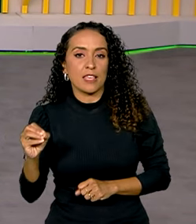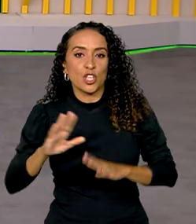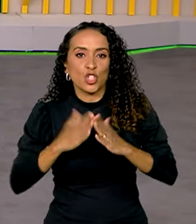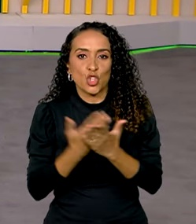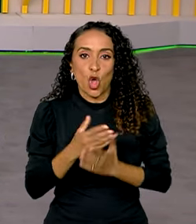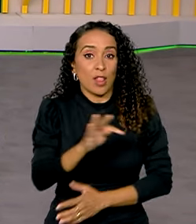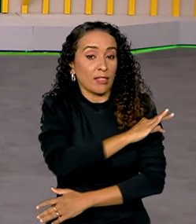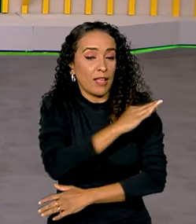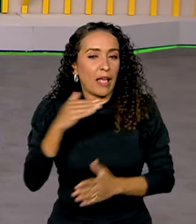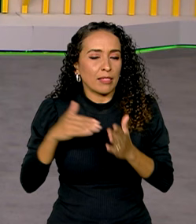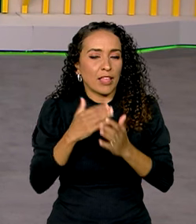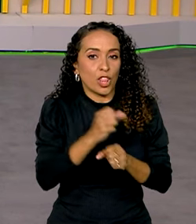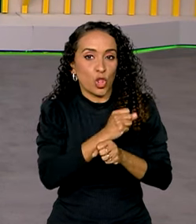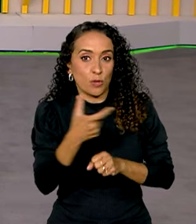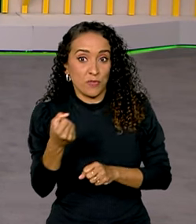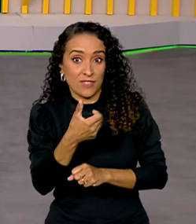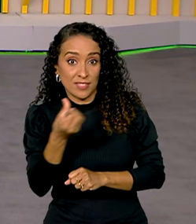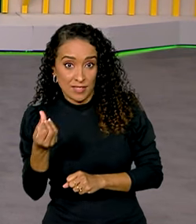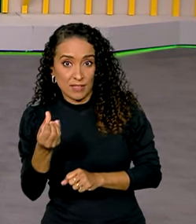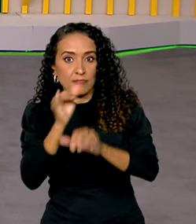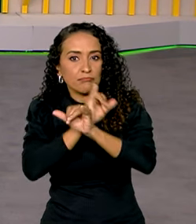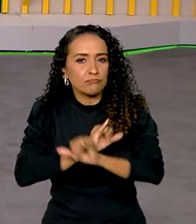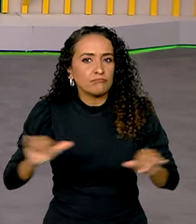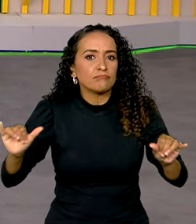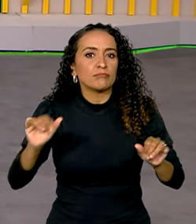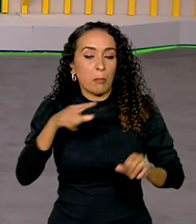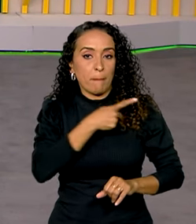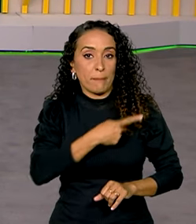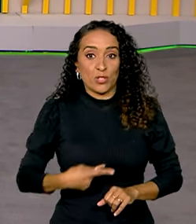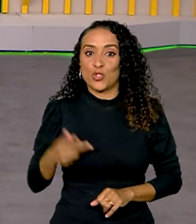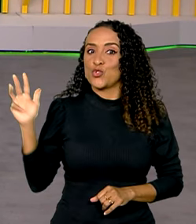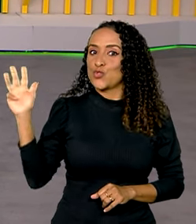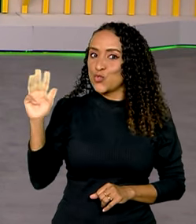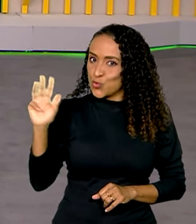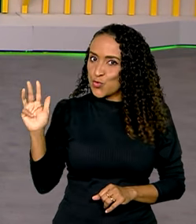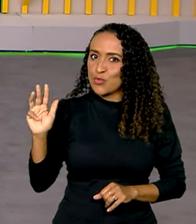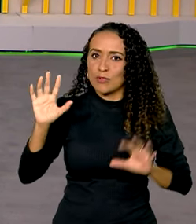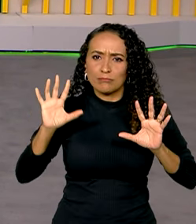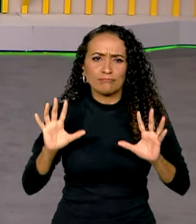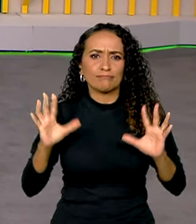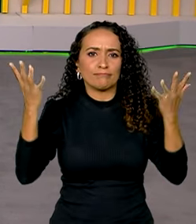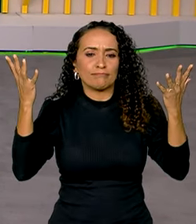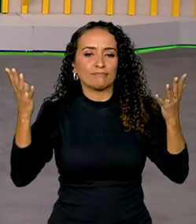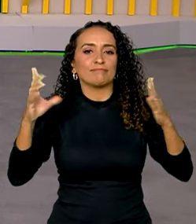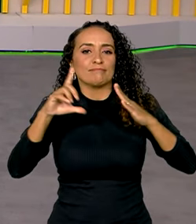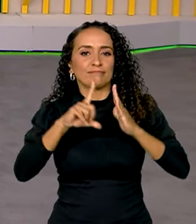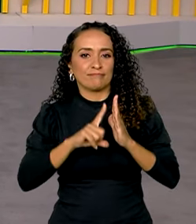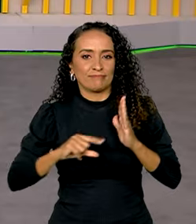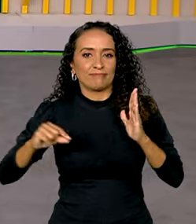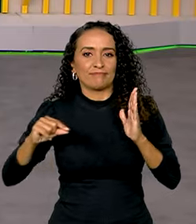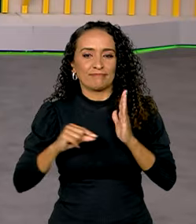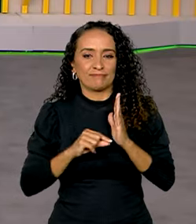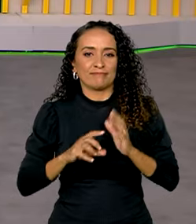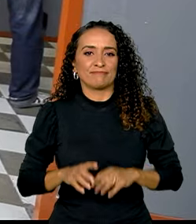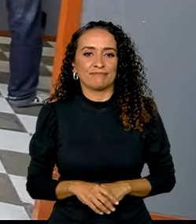técnicas até 2026. O anúncio foi feito pelo presidente Lula em cerimônia no Palácio do